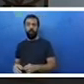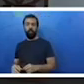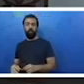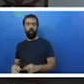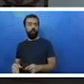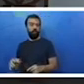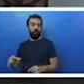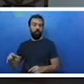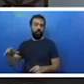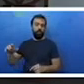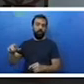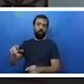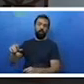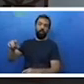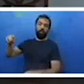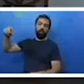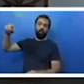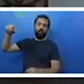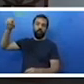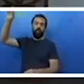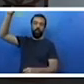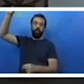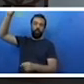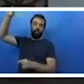asa delta e outros tipos de esporte mais.